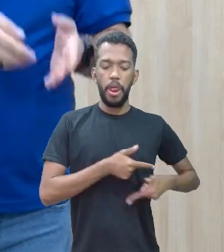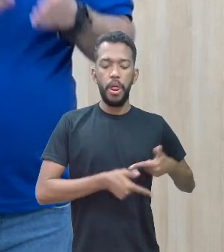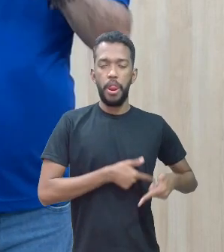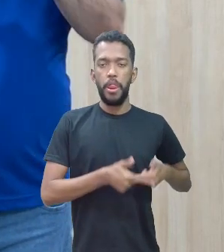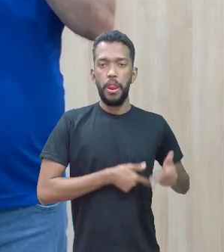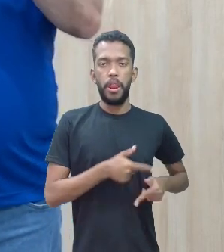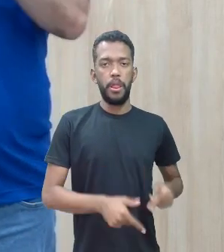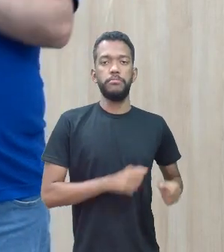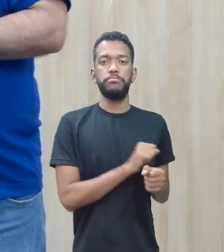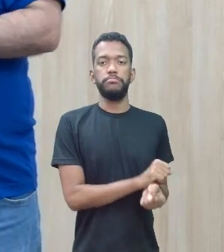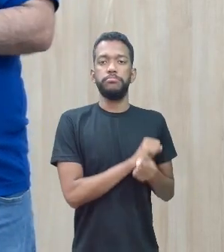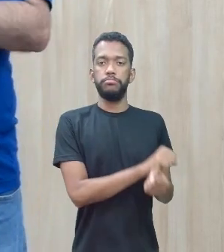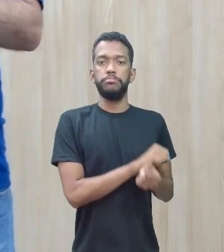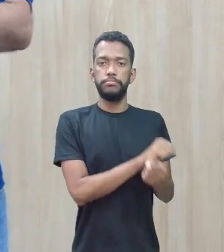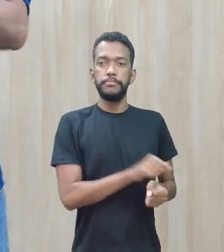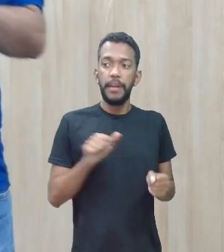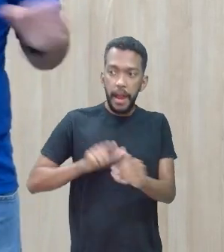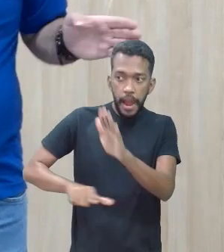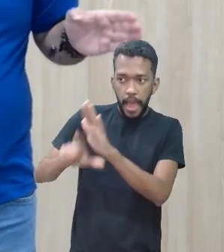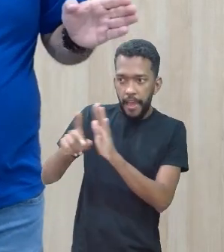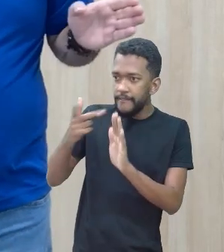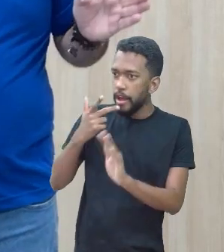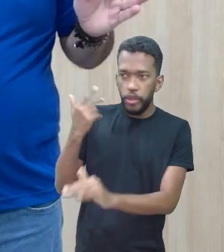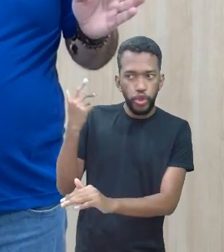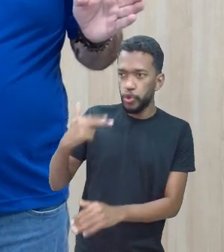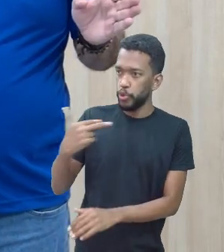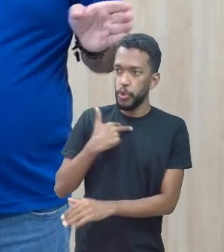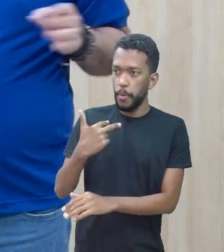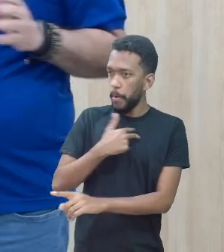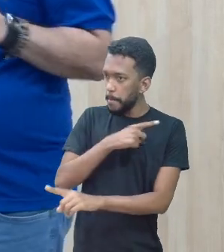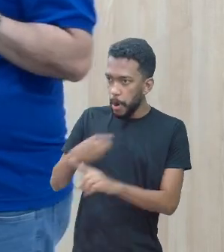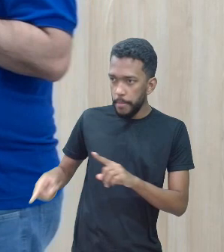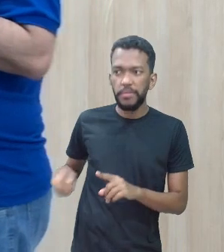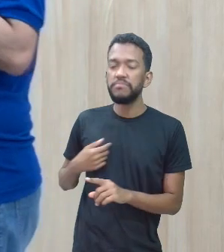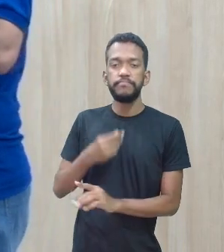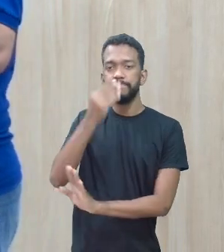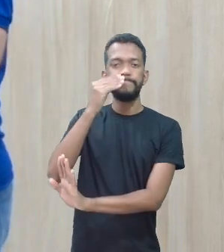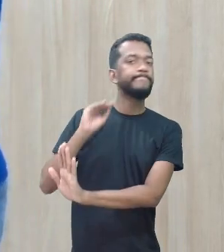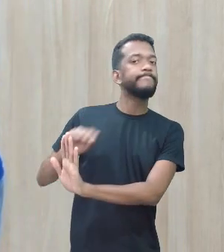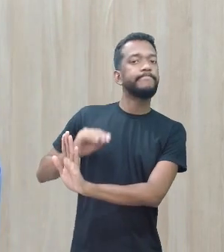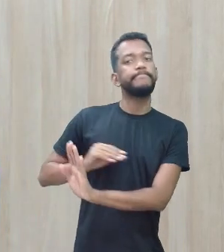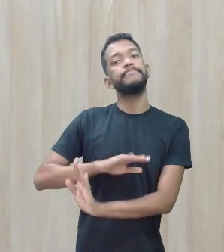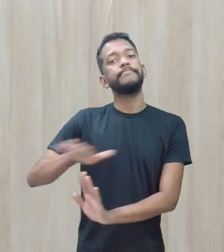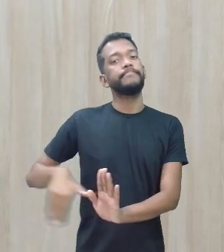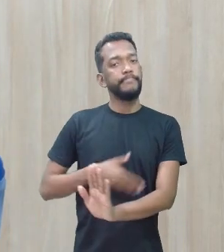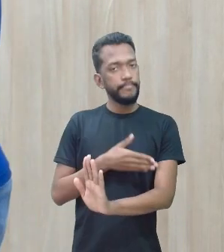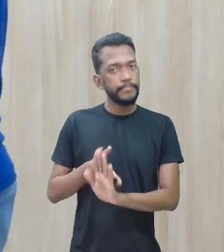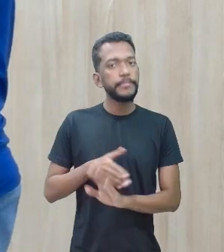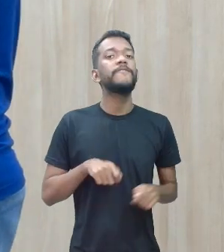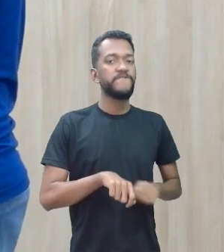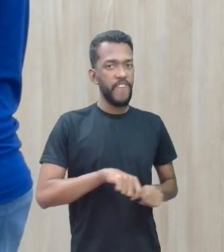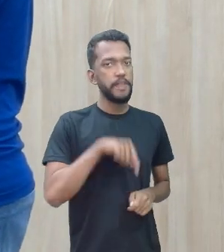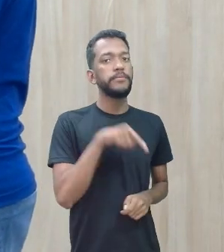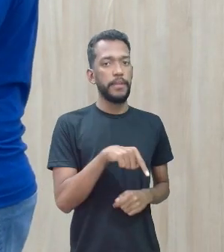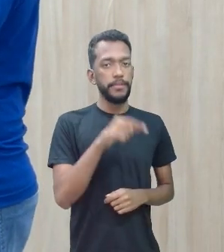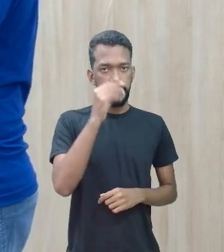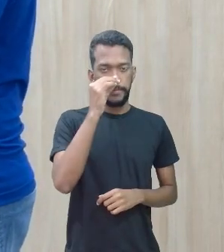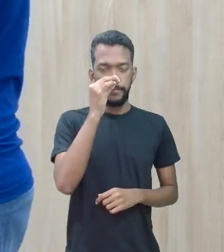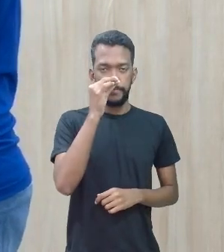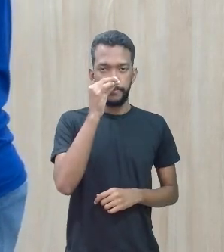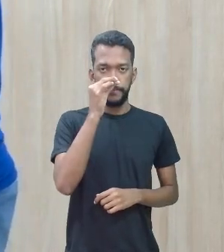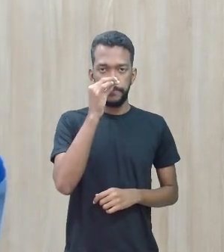lei dizer que eles não podiam mais fazer isso. Então, nesse sentido, não existia